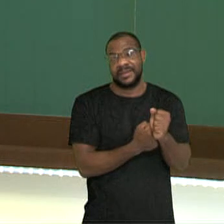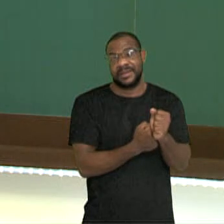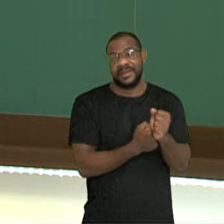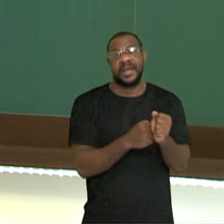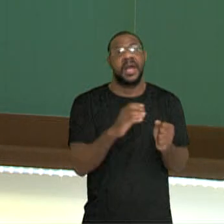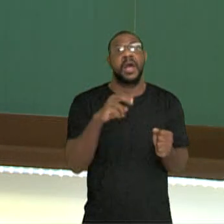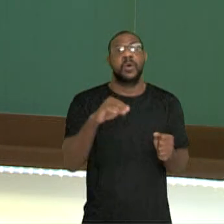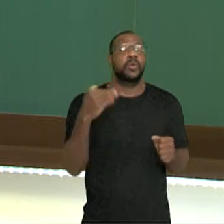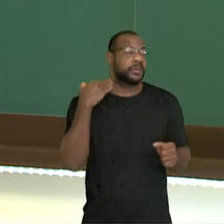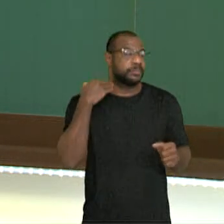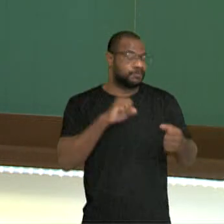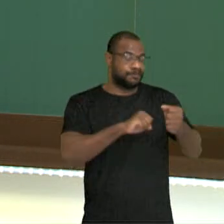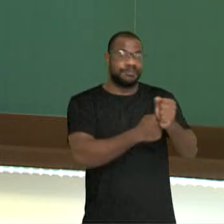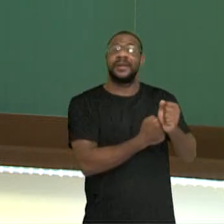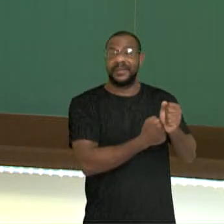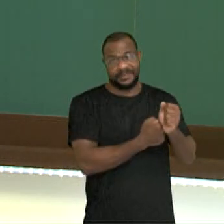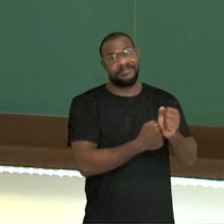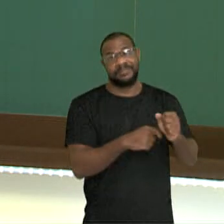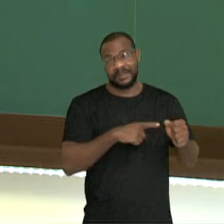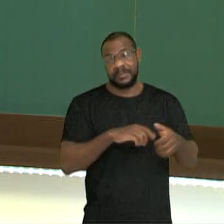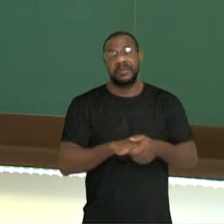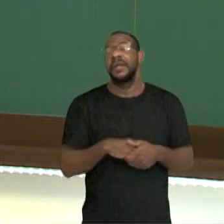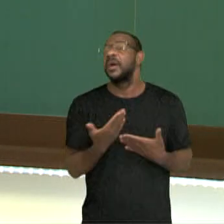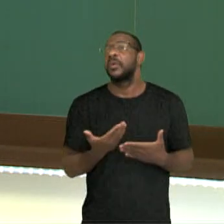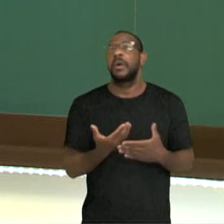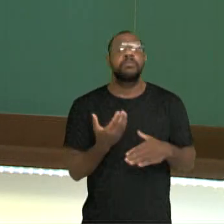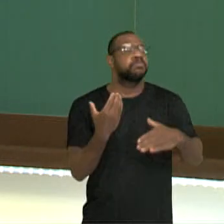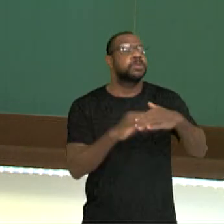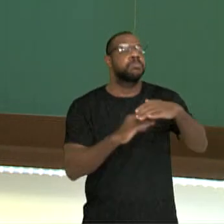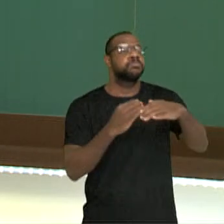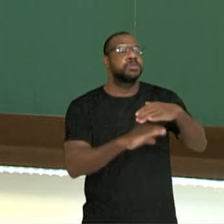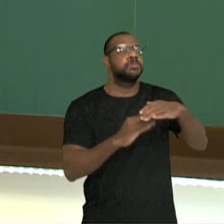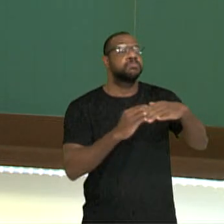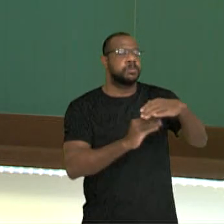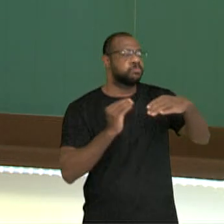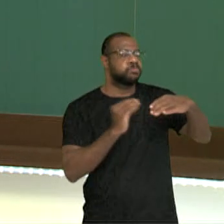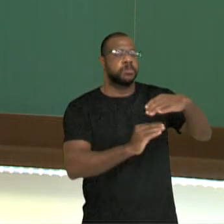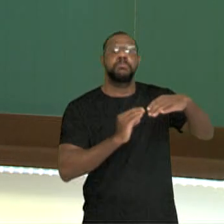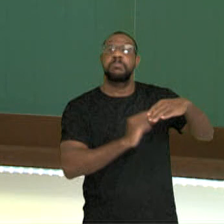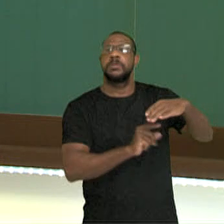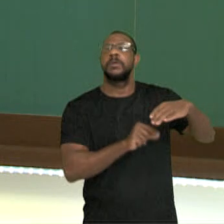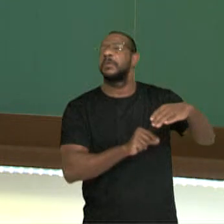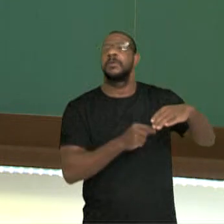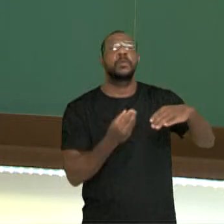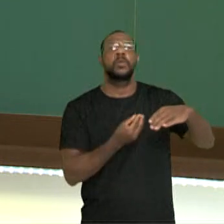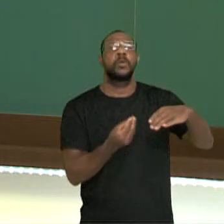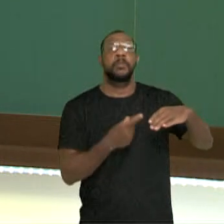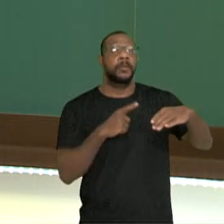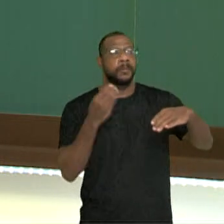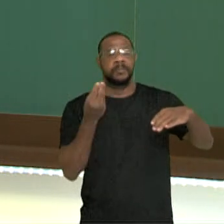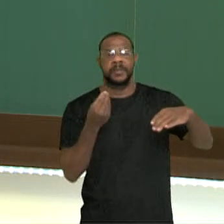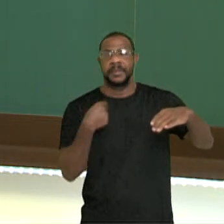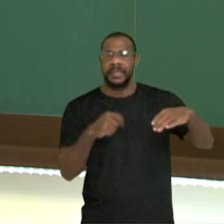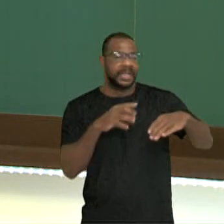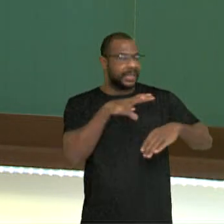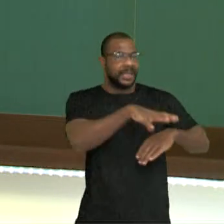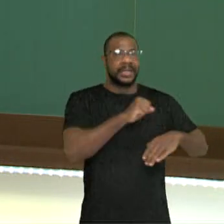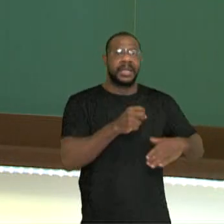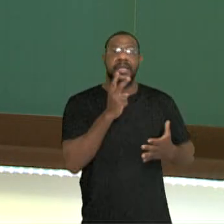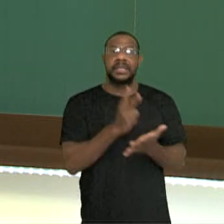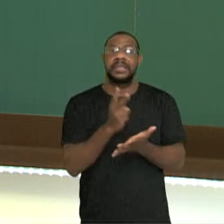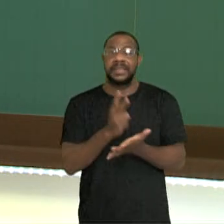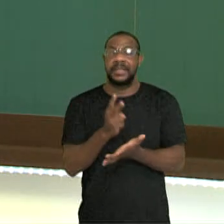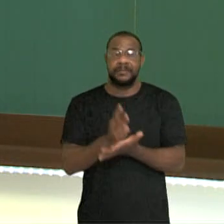qual investimento que eu posso fazer. E se ele tem o aspecto do fundo emergencial, você precisa sacar ela